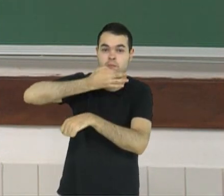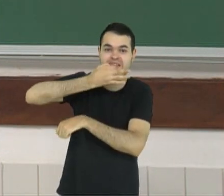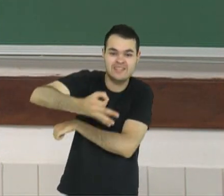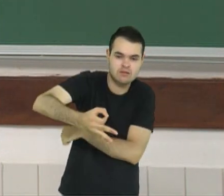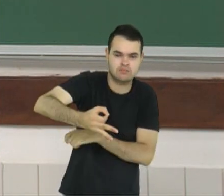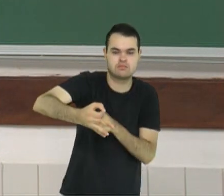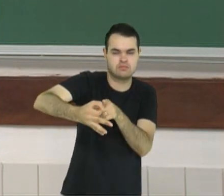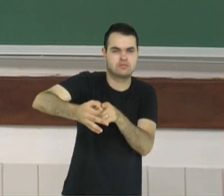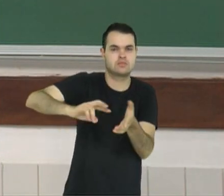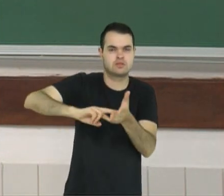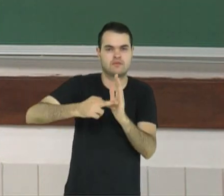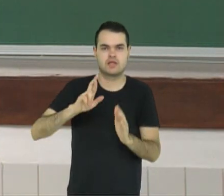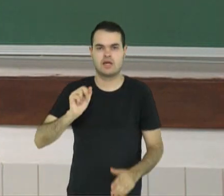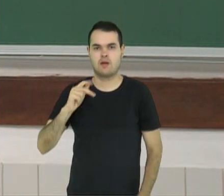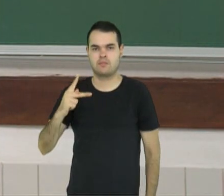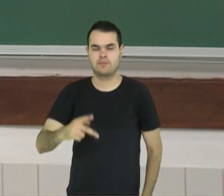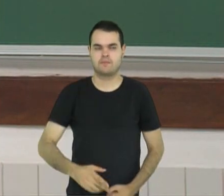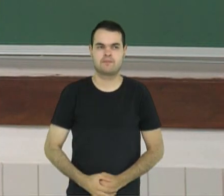Isso significa rapper.